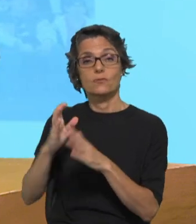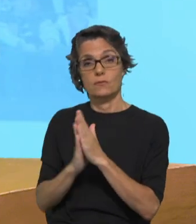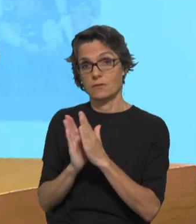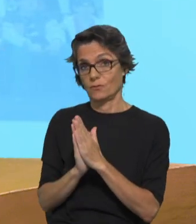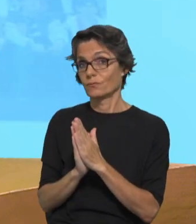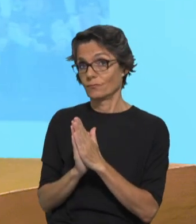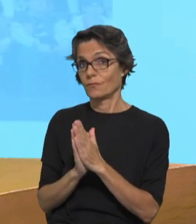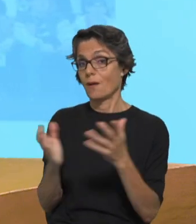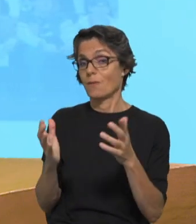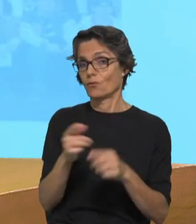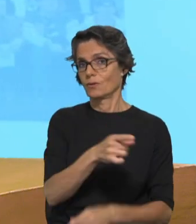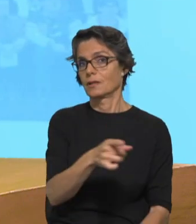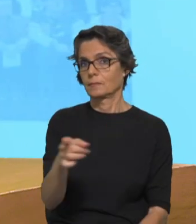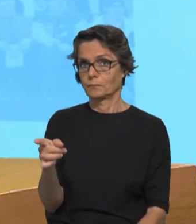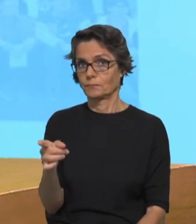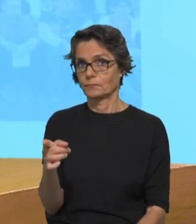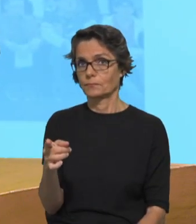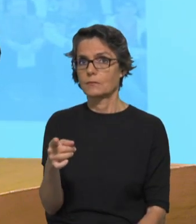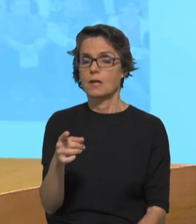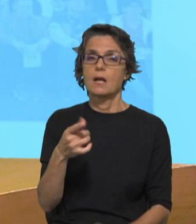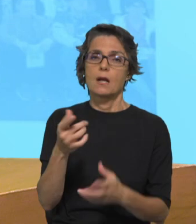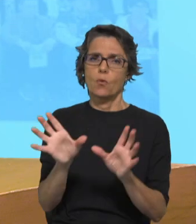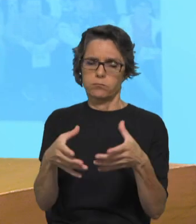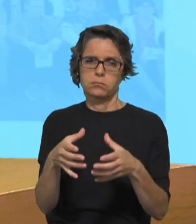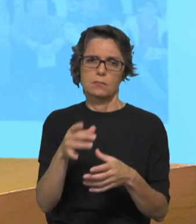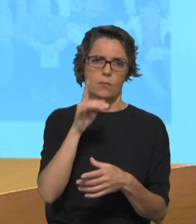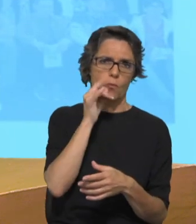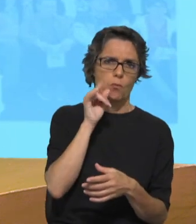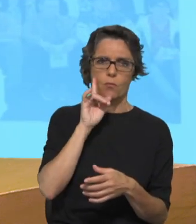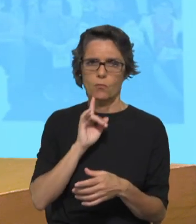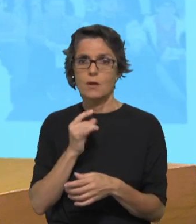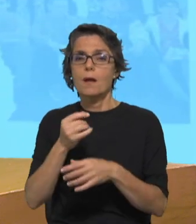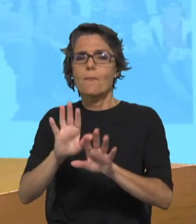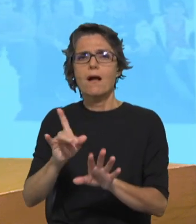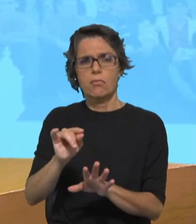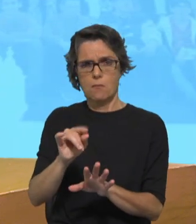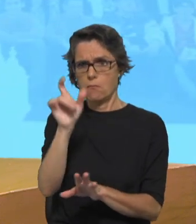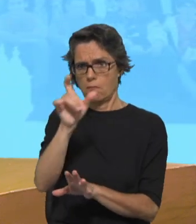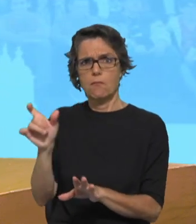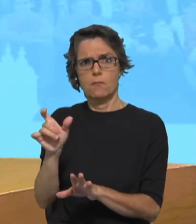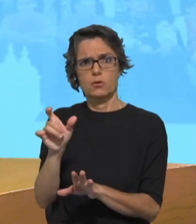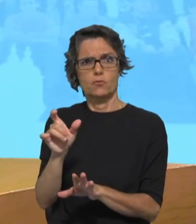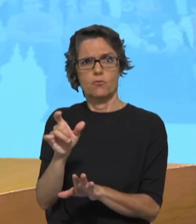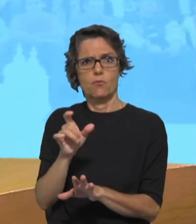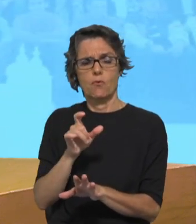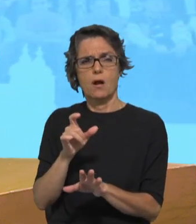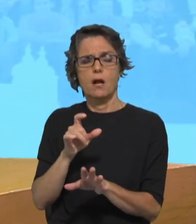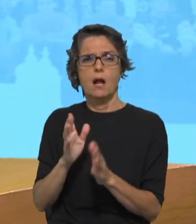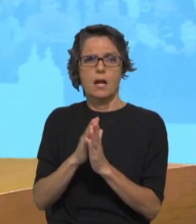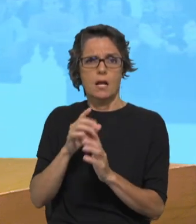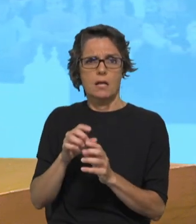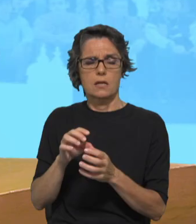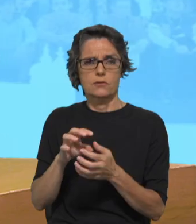religiosos, congregações religiosas, masculinas e femininas. Mas também há muitos leigos. Nestes cursos de missão,